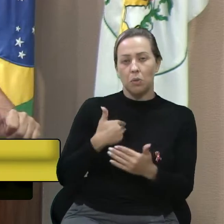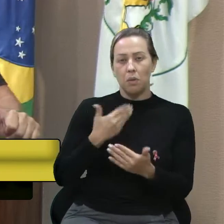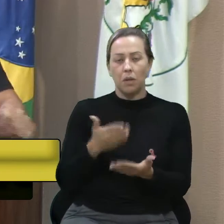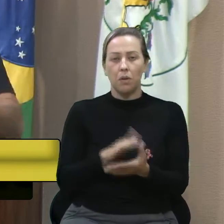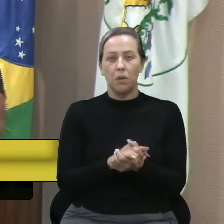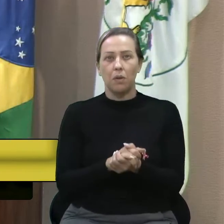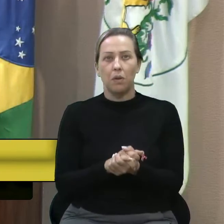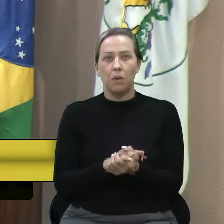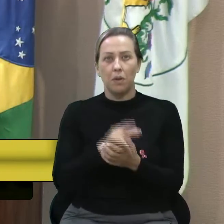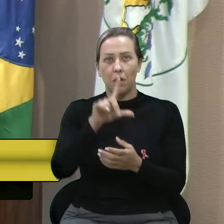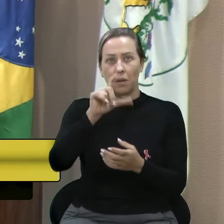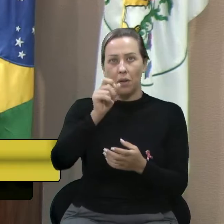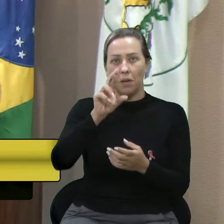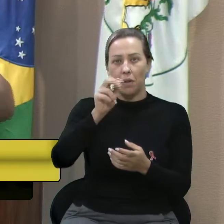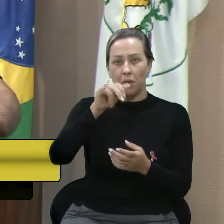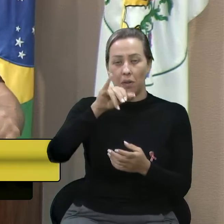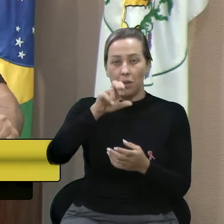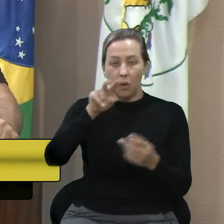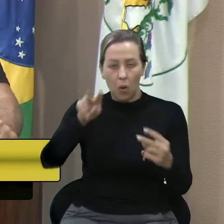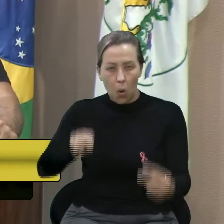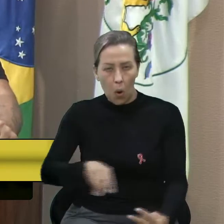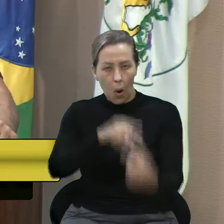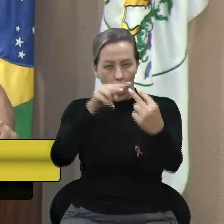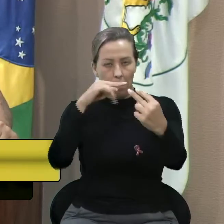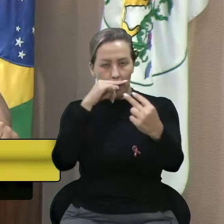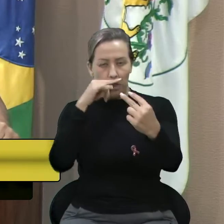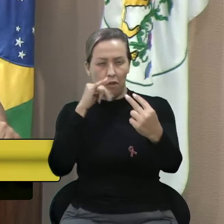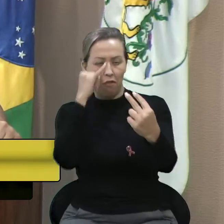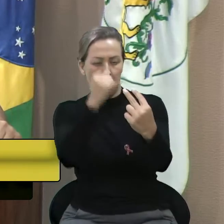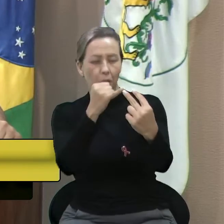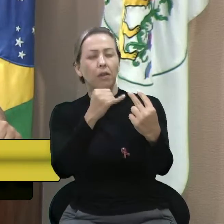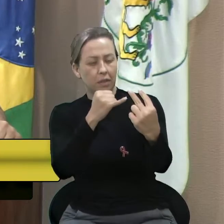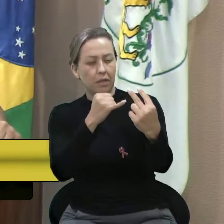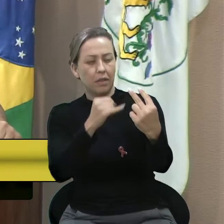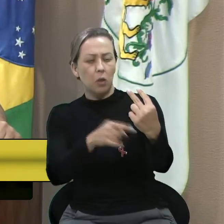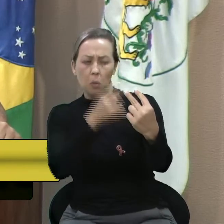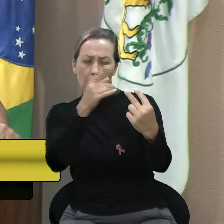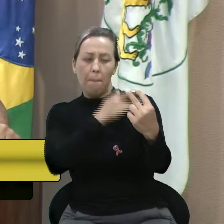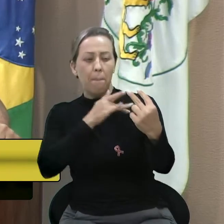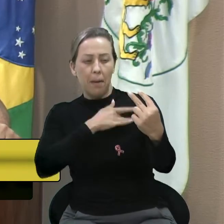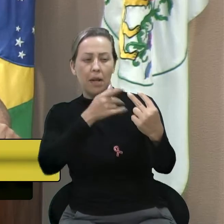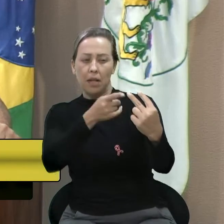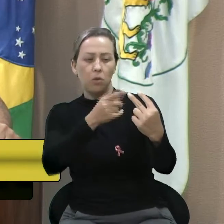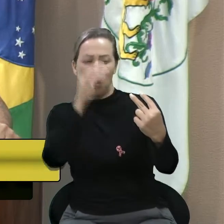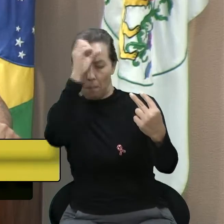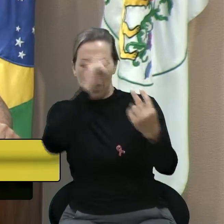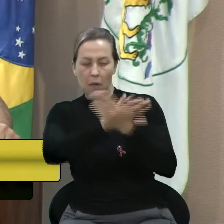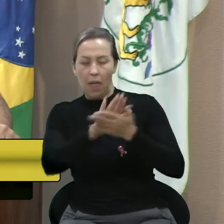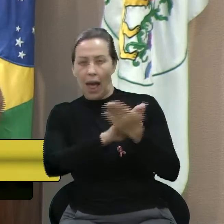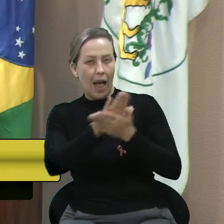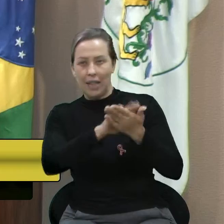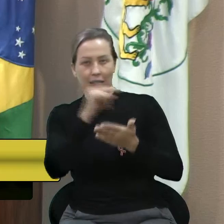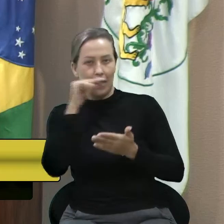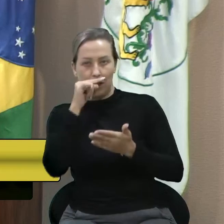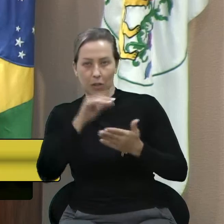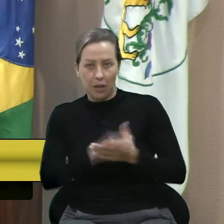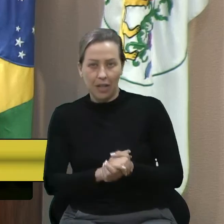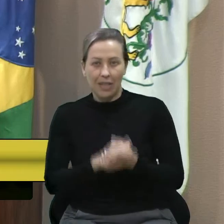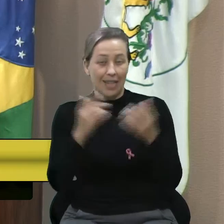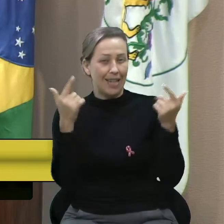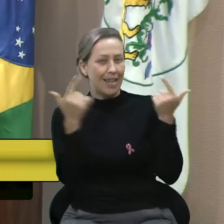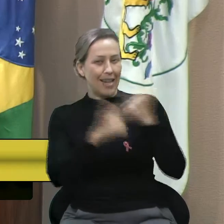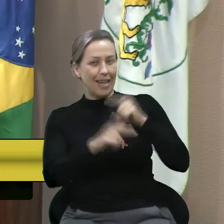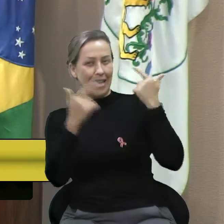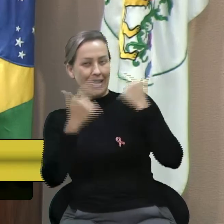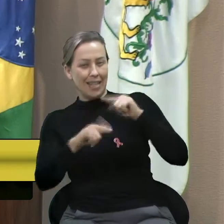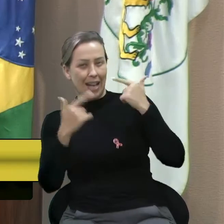A Lorene olha no fundo dos olhos do Sartori e diz assim: uma pena que tu não aprendeu nada, Sartori. Dá uma